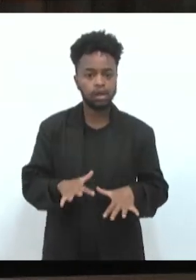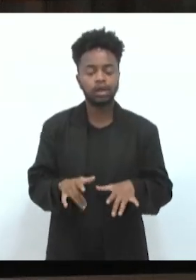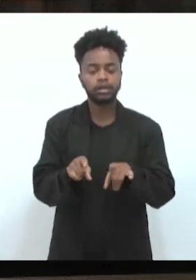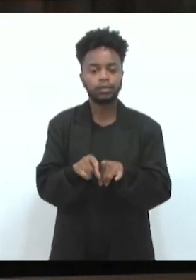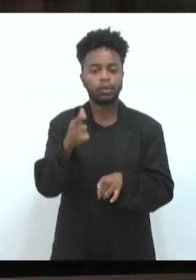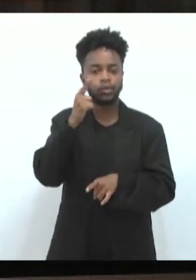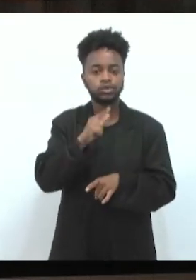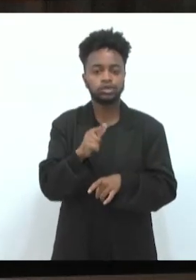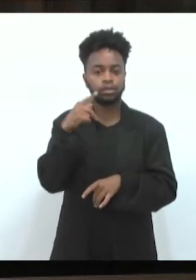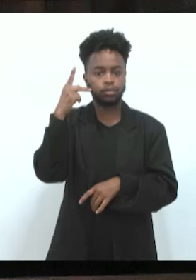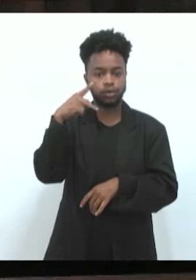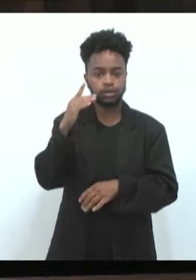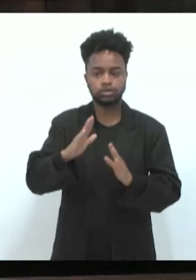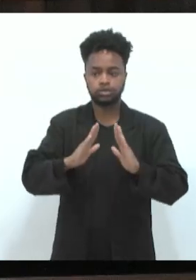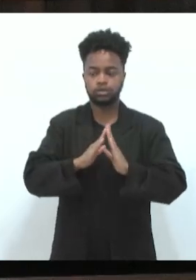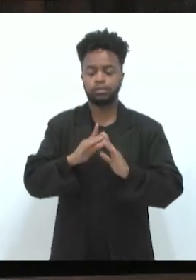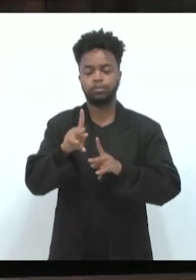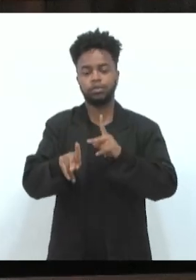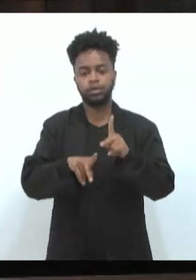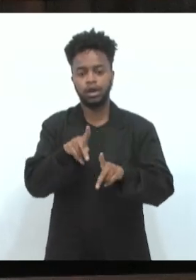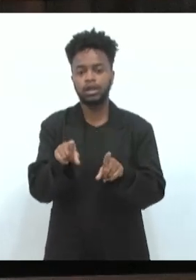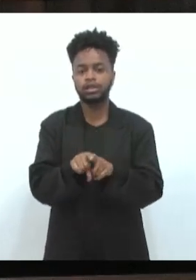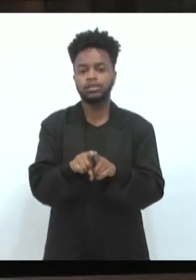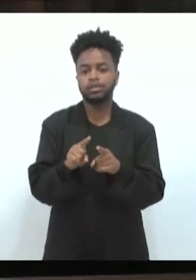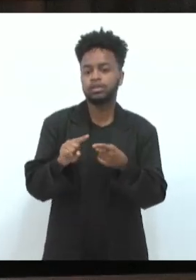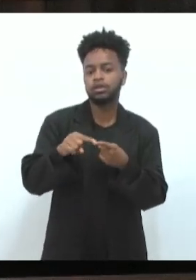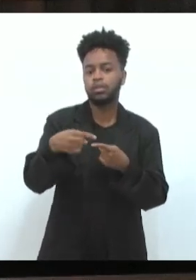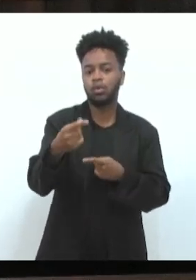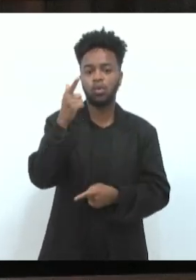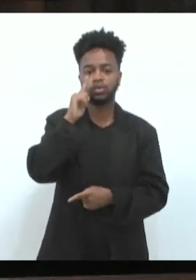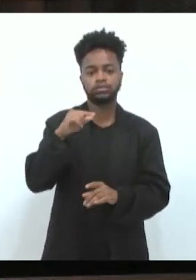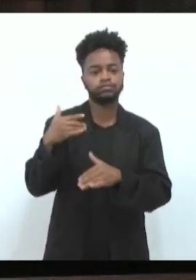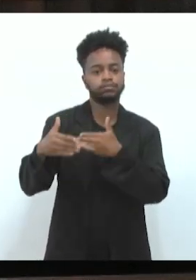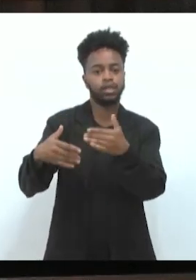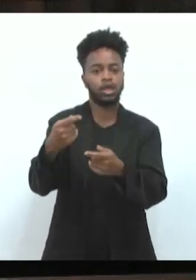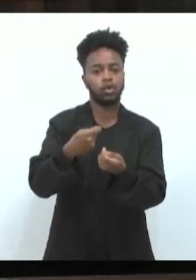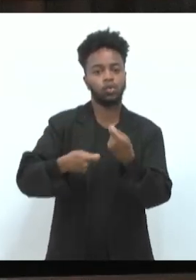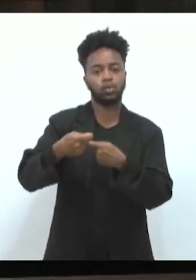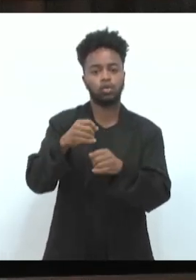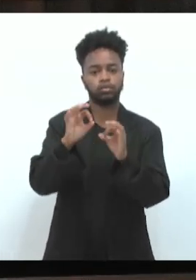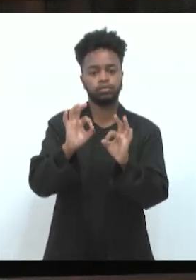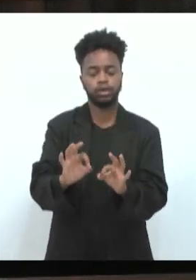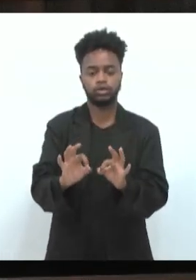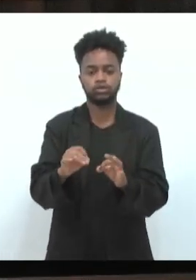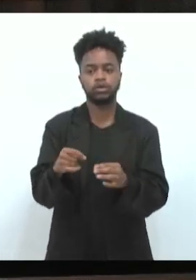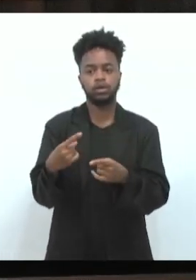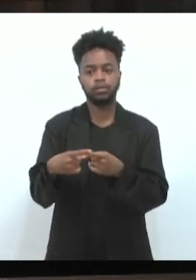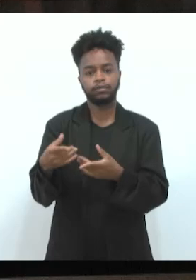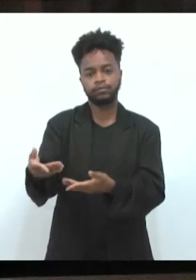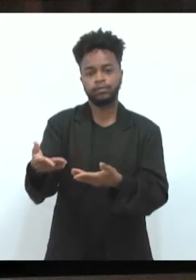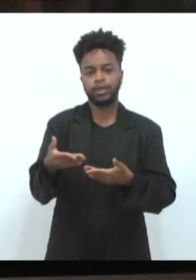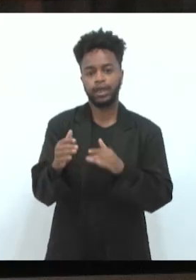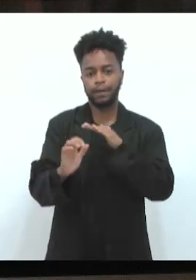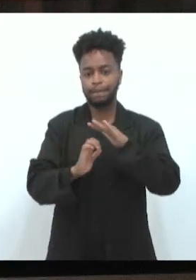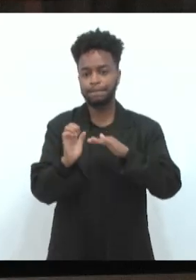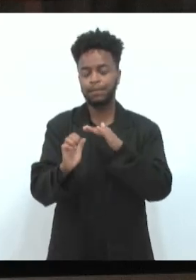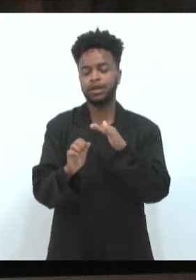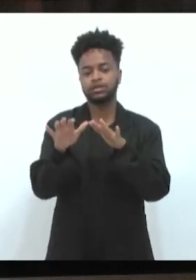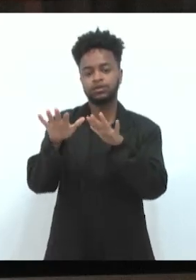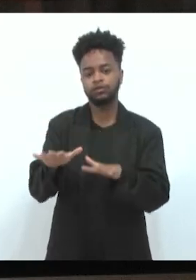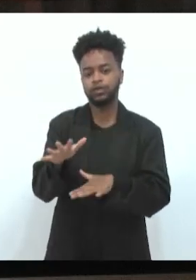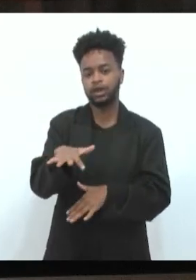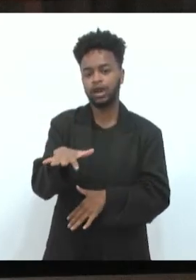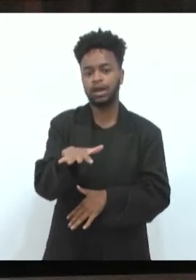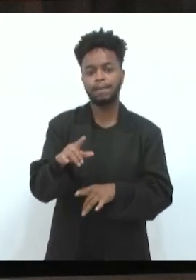política de moradia popular, aí sim a gente vai ter desenvolvimento econômico, trazendo as indústrias para onde elas precisam ficar, sem